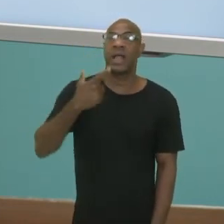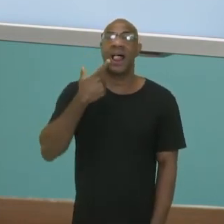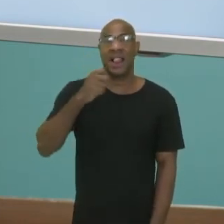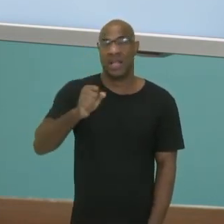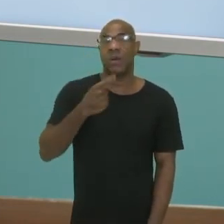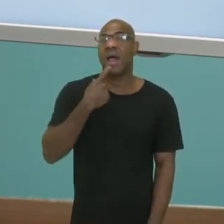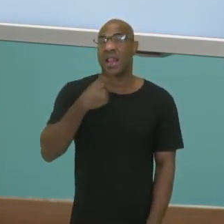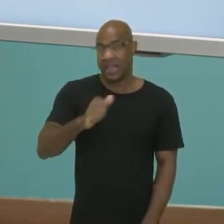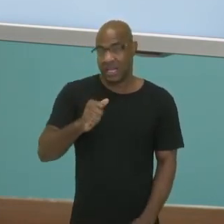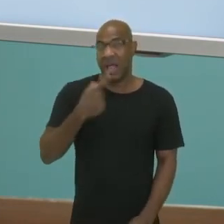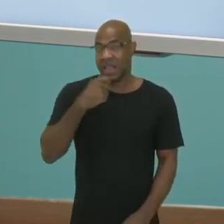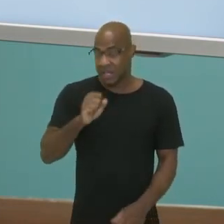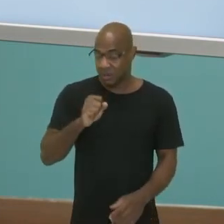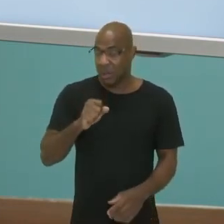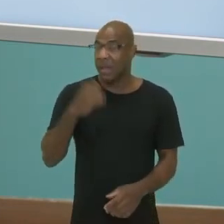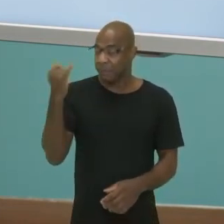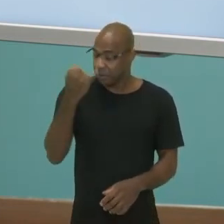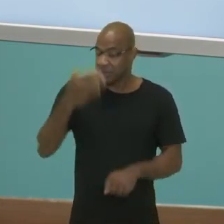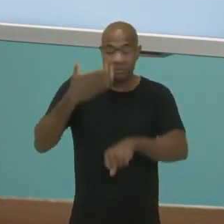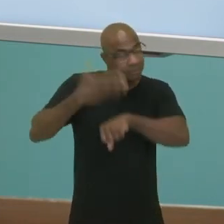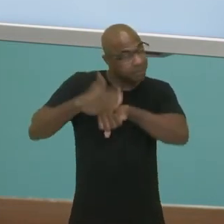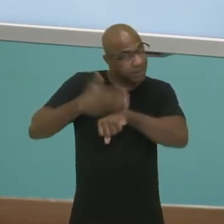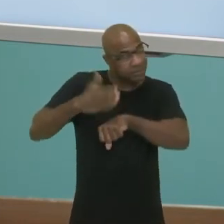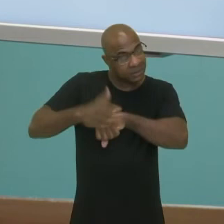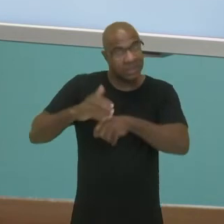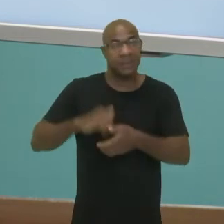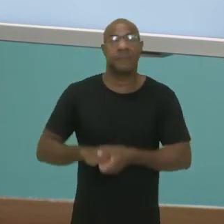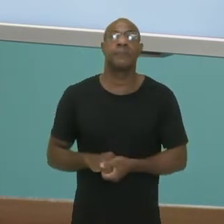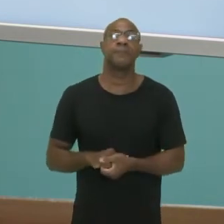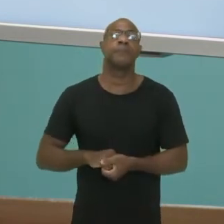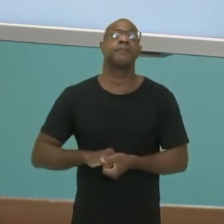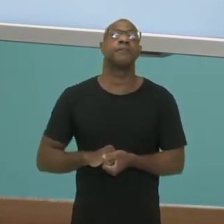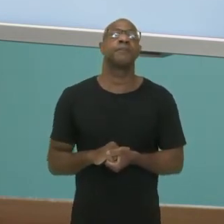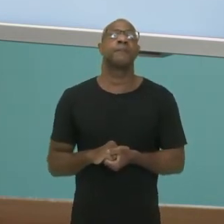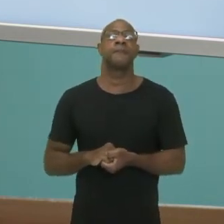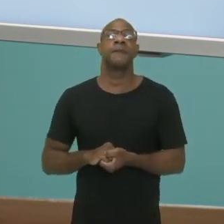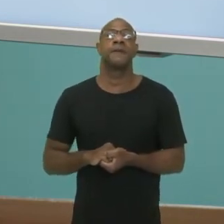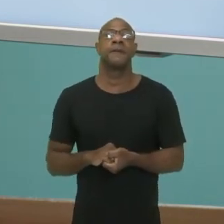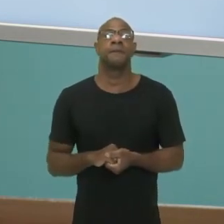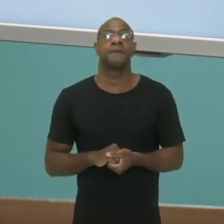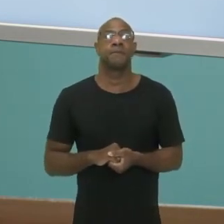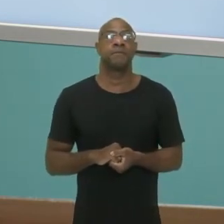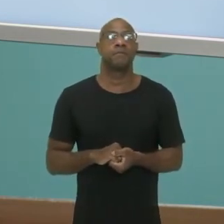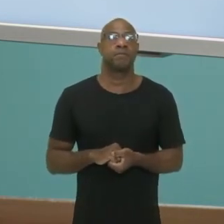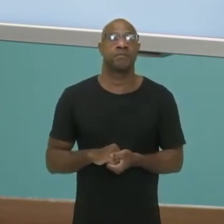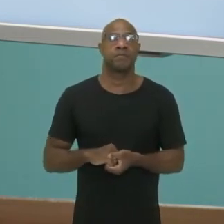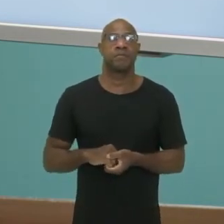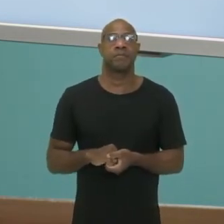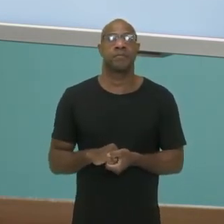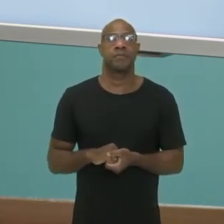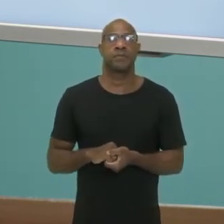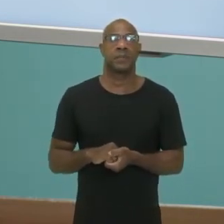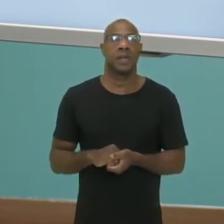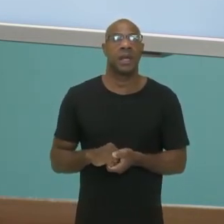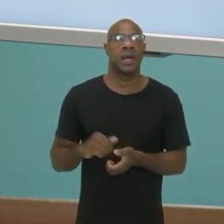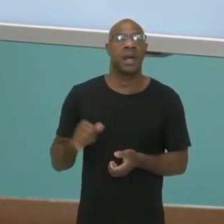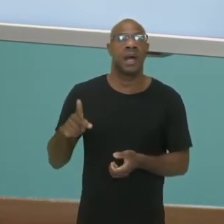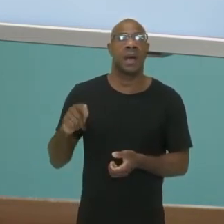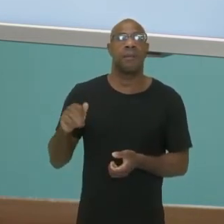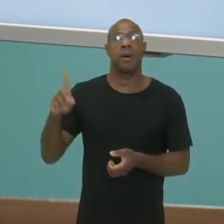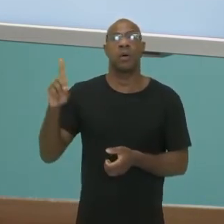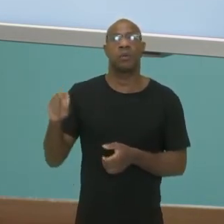falar. Então, que isso faça parte do seu cotidiano. Então, escrevam lá, capriche. E apodo aqui. O que seria o apodo? Apodo é